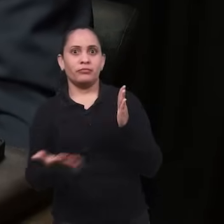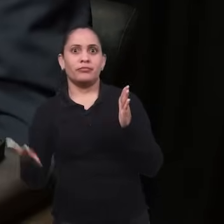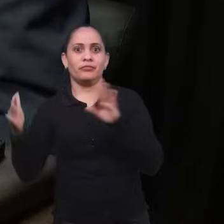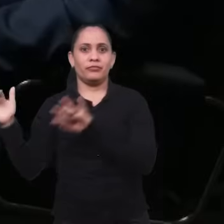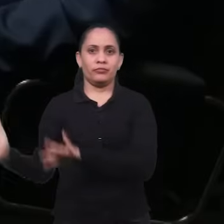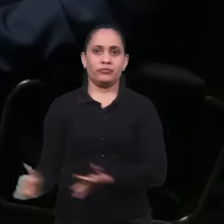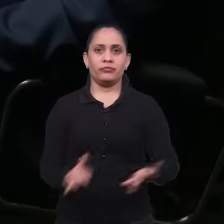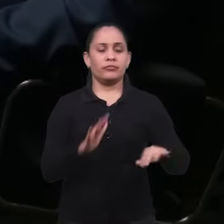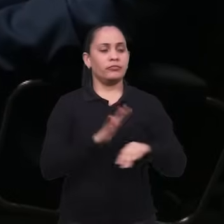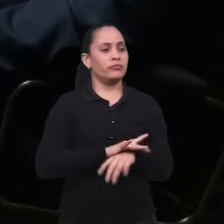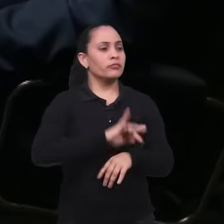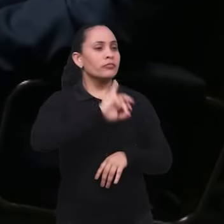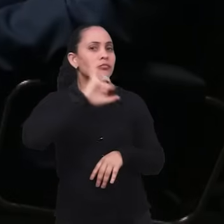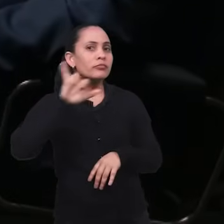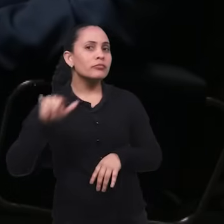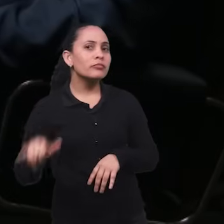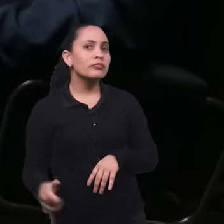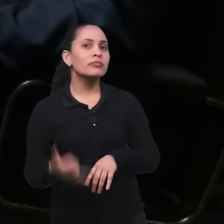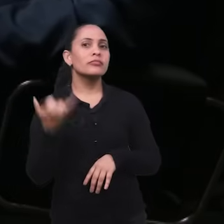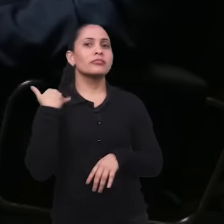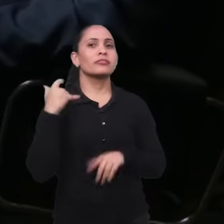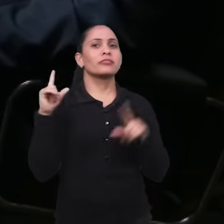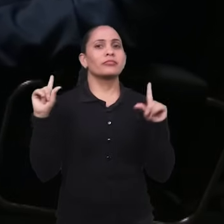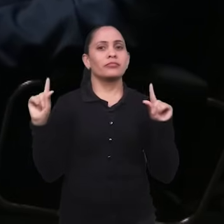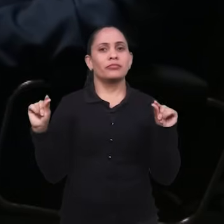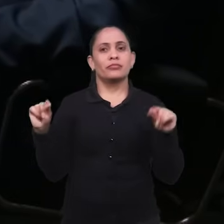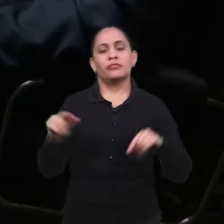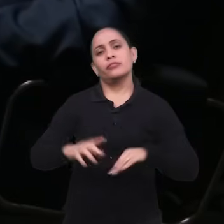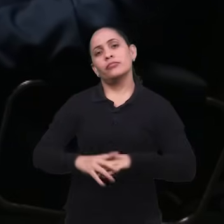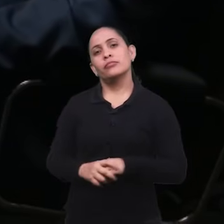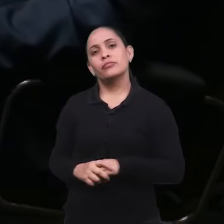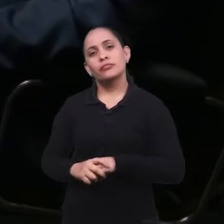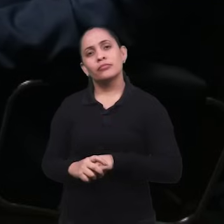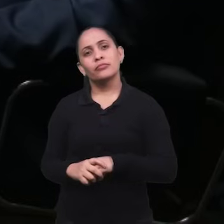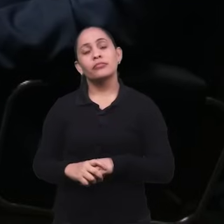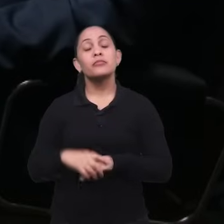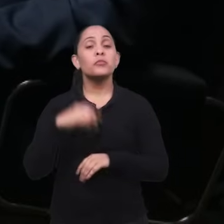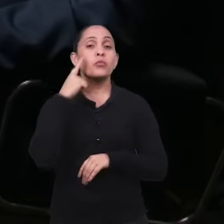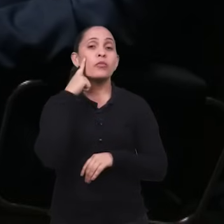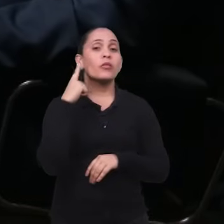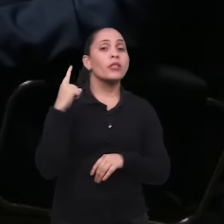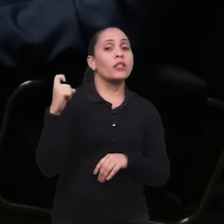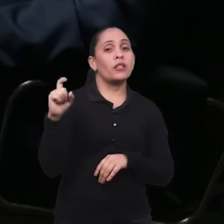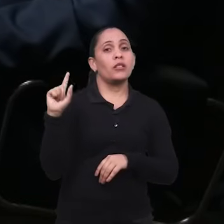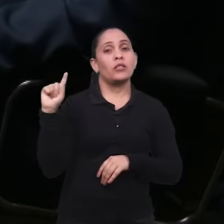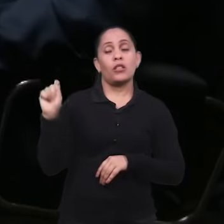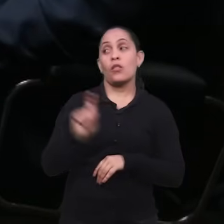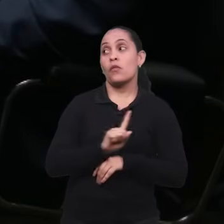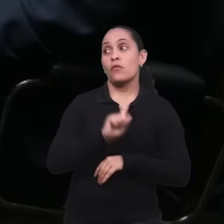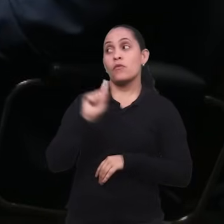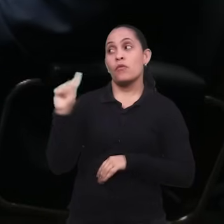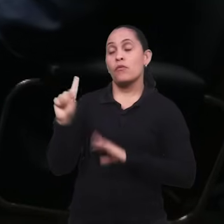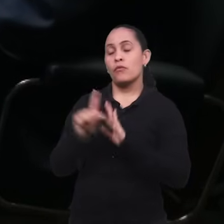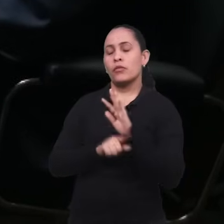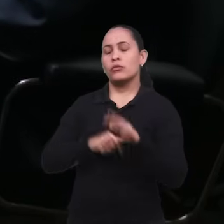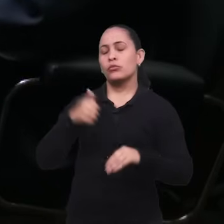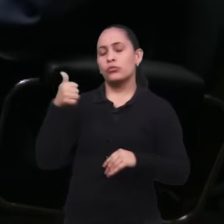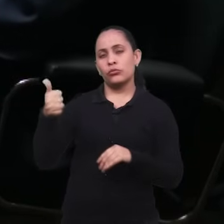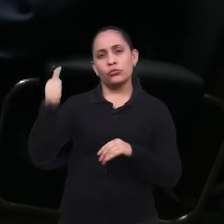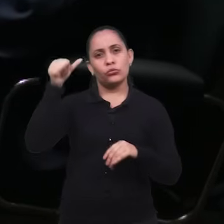E aproveitando, né, Peixoto, sem querer se antecipar em nada, mas é muito interessante quando lá no